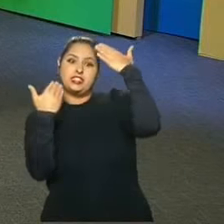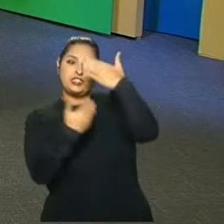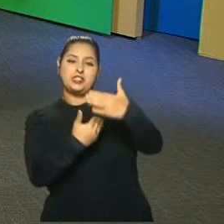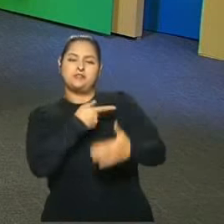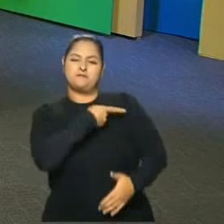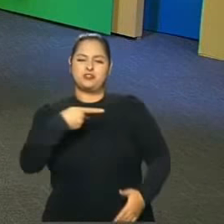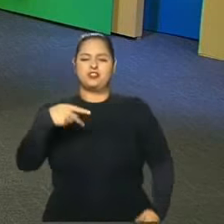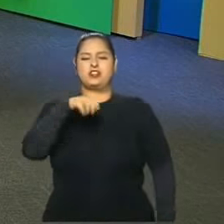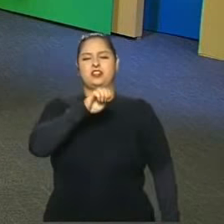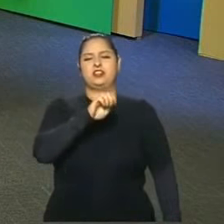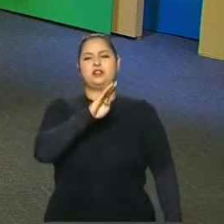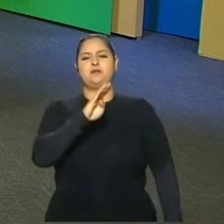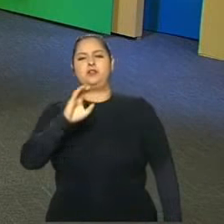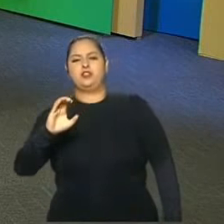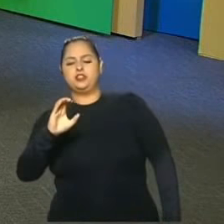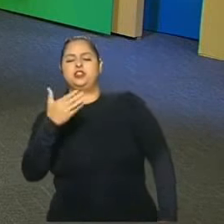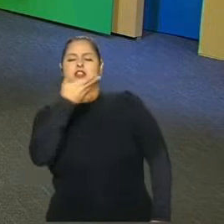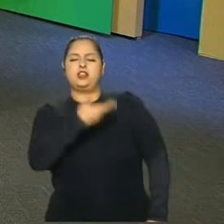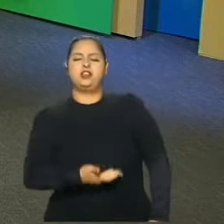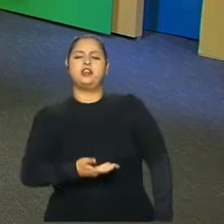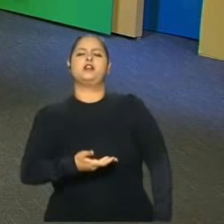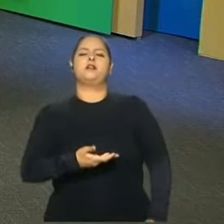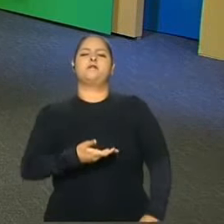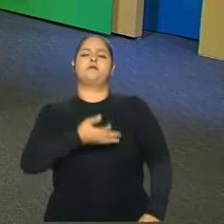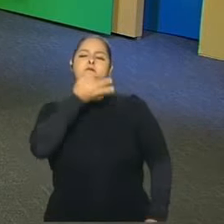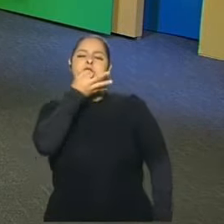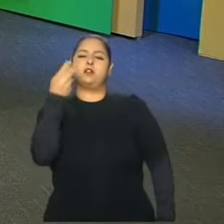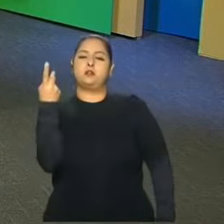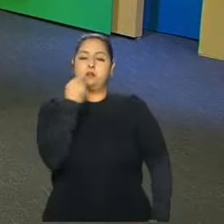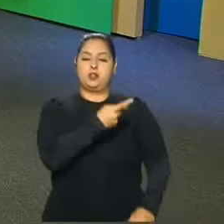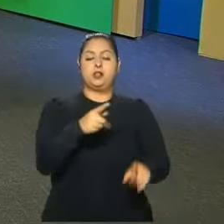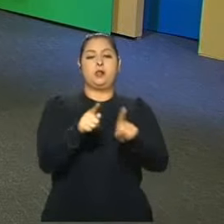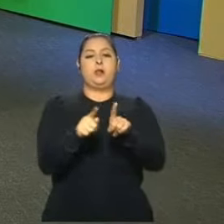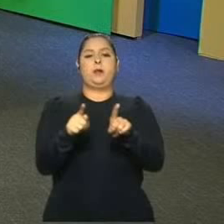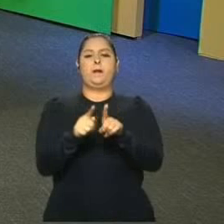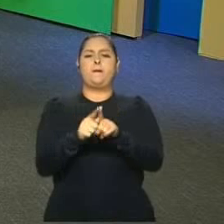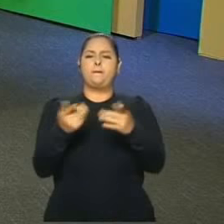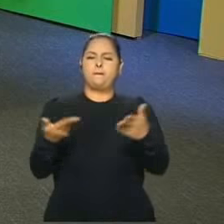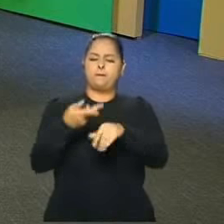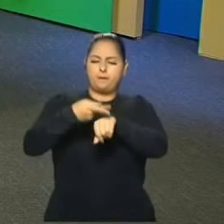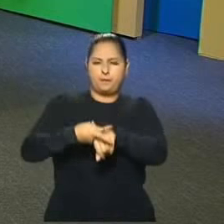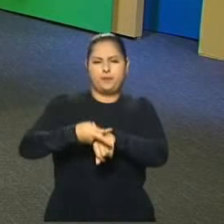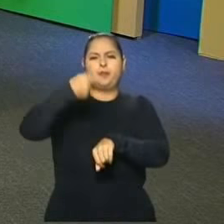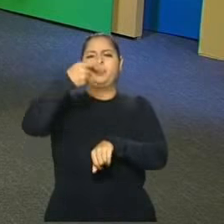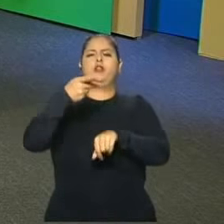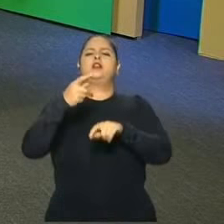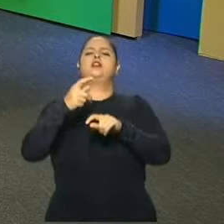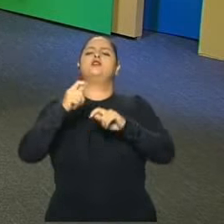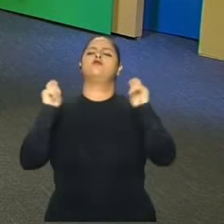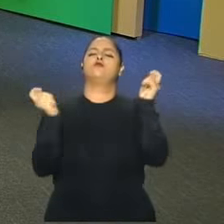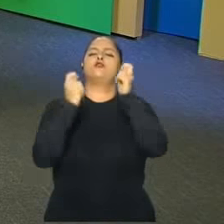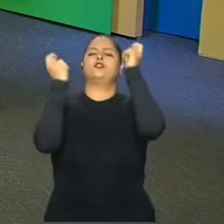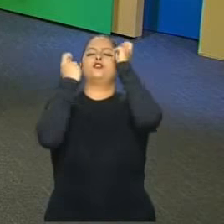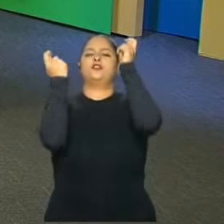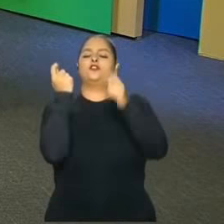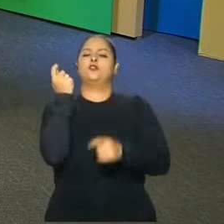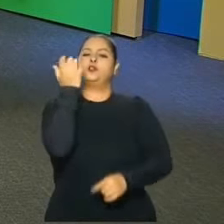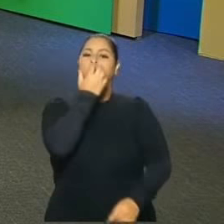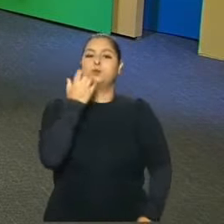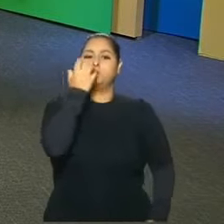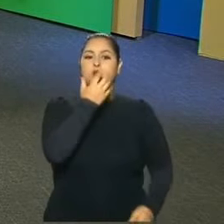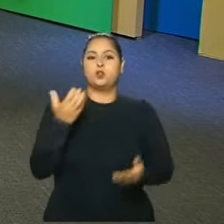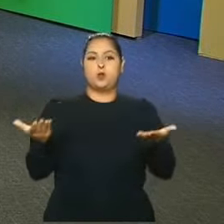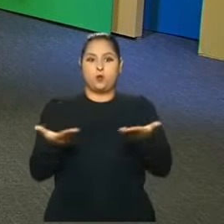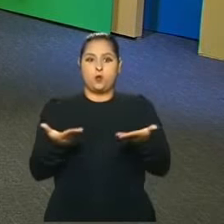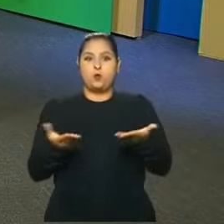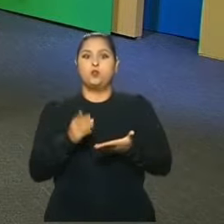da EBC, Glenn Valente, por suas palavras, abrindo este evento de premiação do nosso Festival de Música. E ainda mais hoje, Bia,